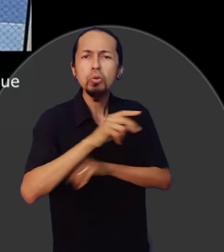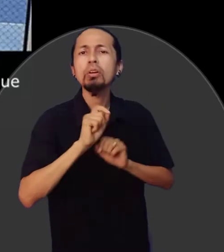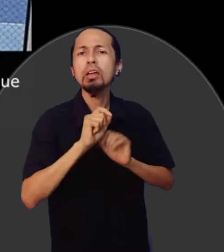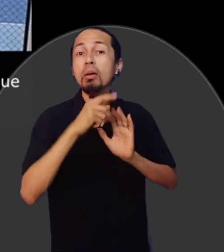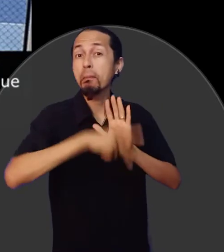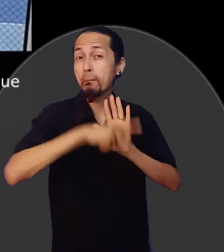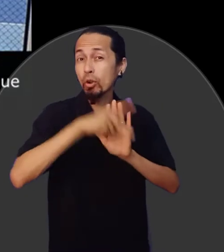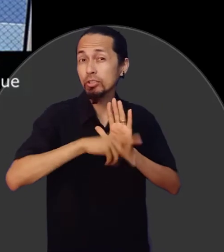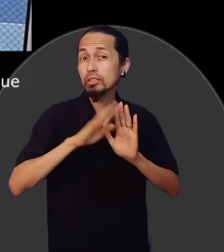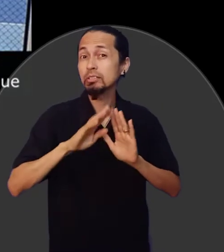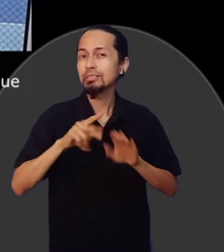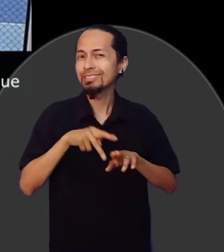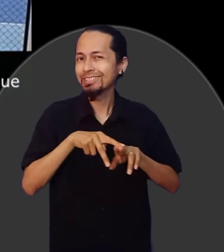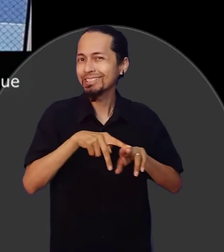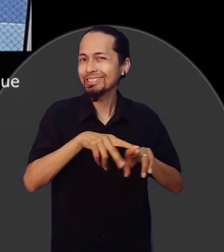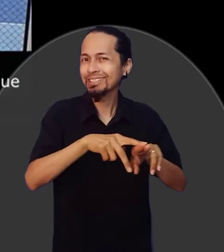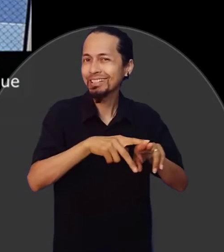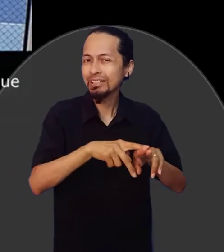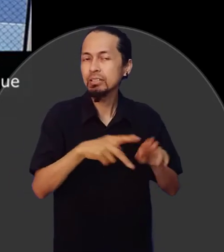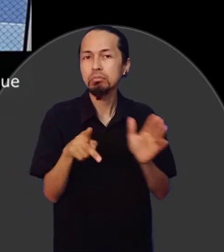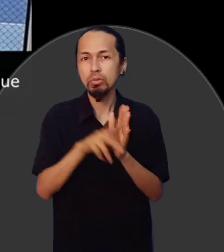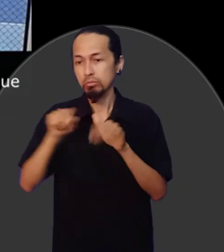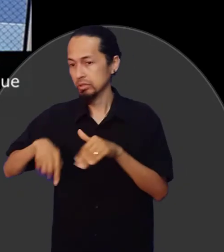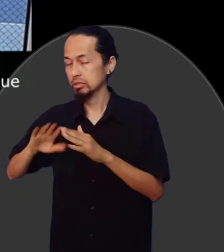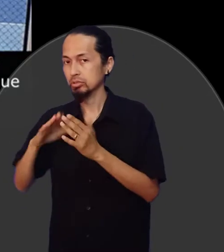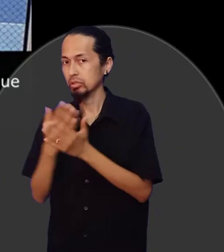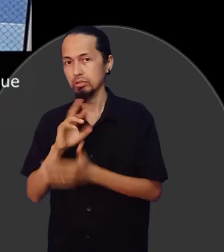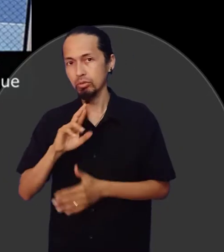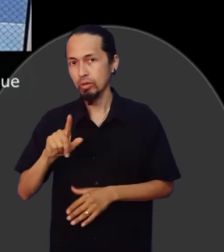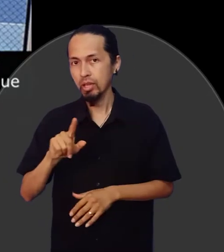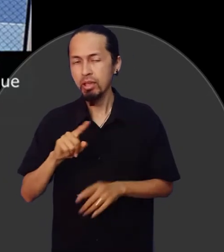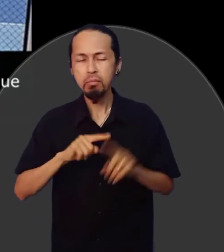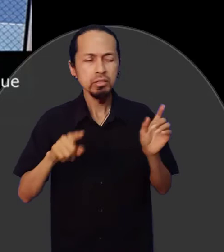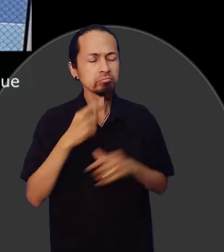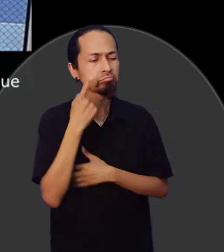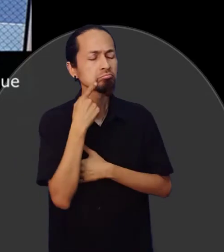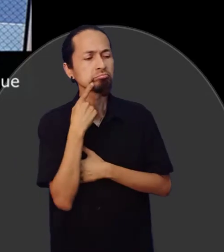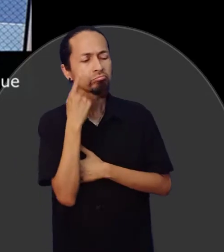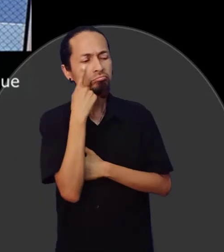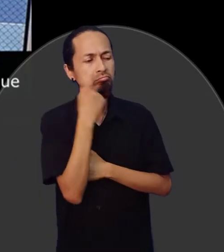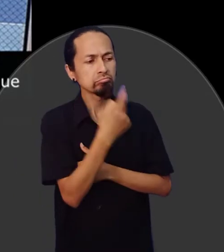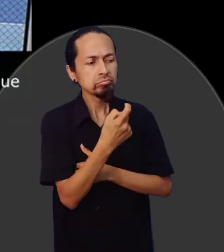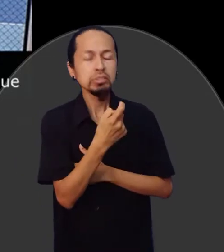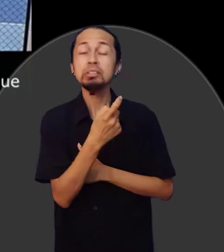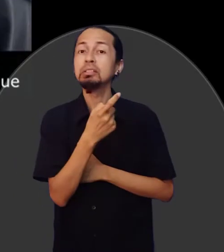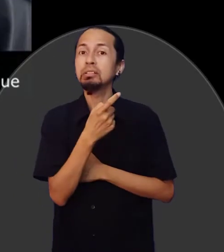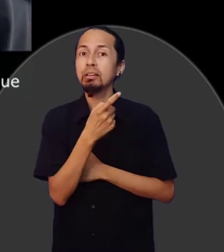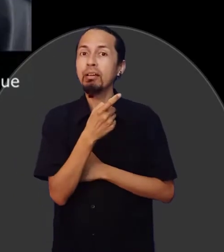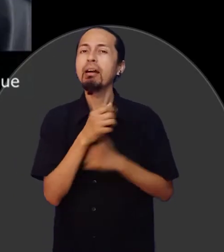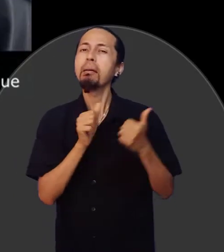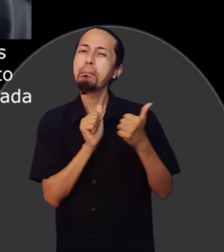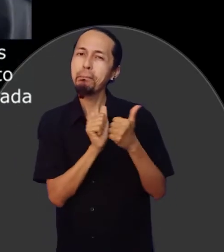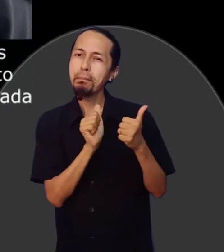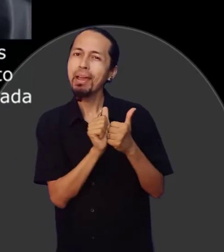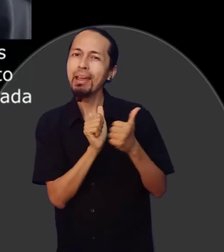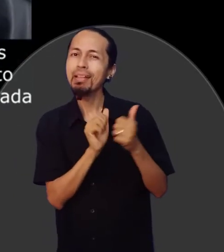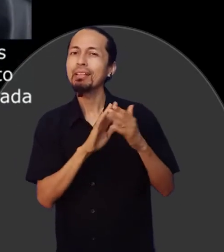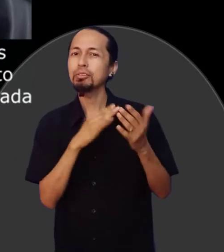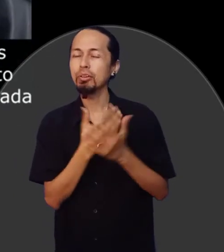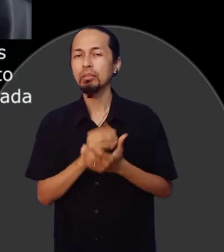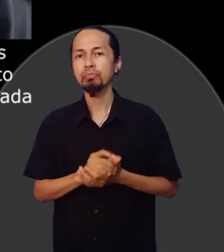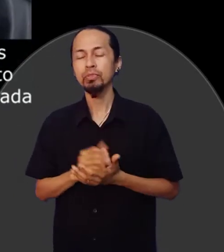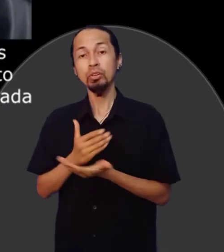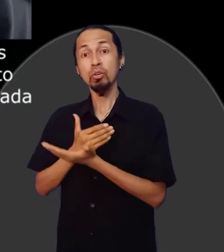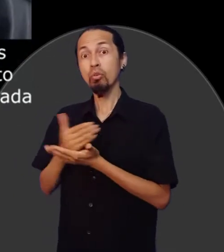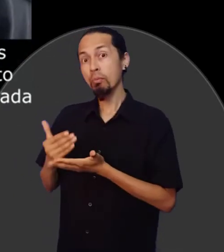projeto de skate, sem vínculo com a escola, que acontece semanalmente na pracinha ao lado da escola. Inicialmente, utilizamos a